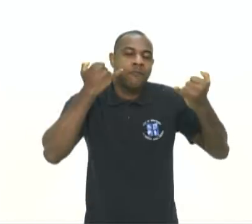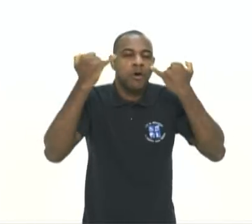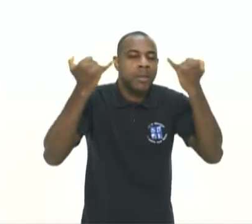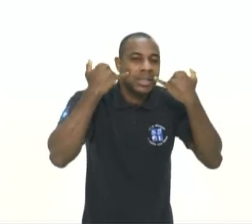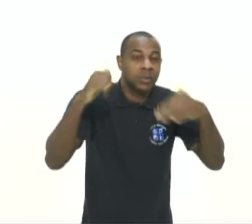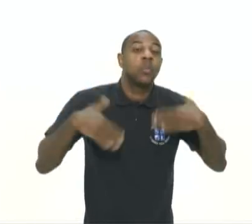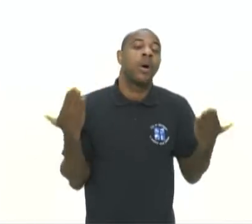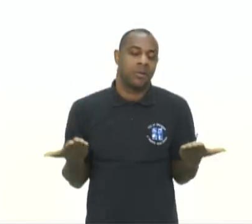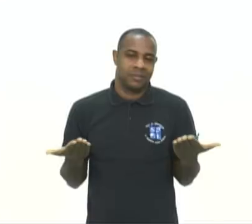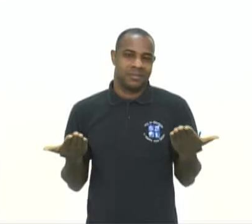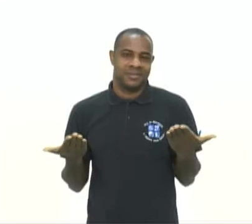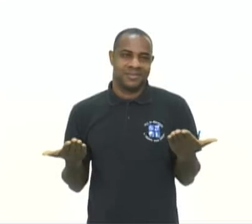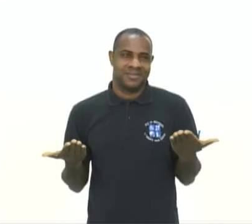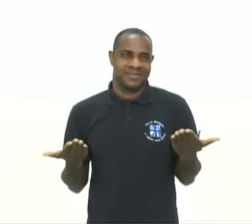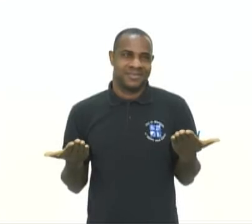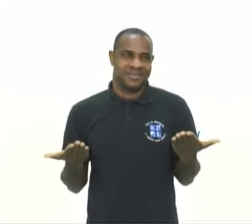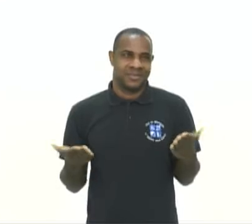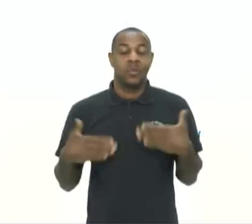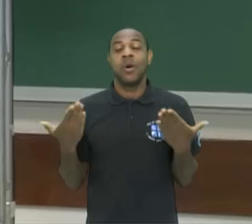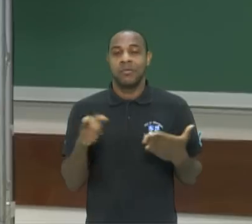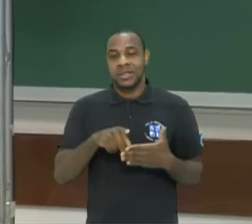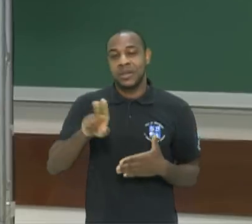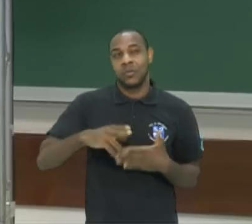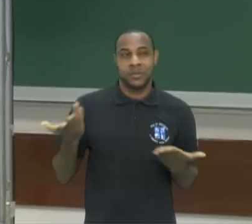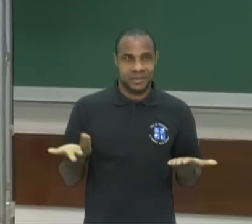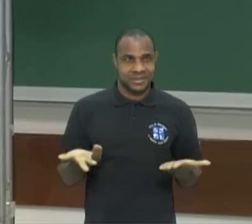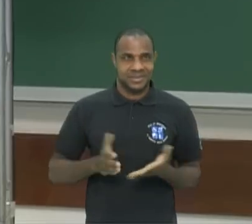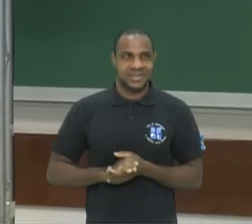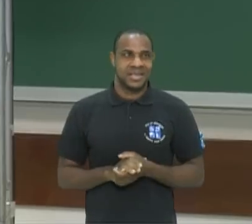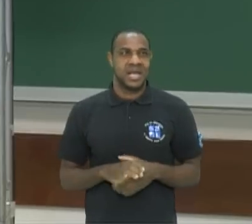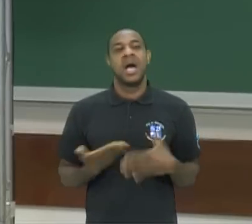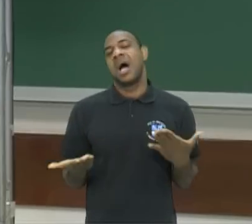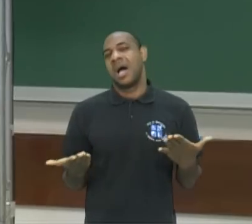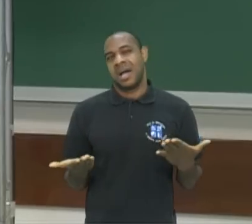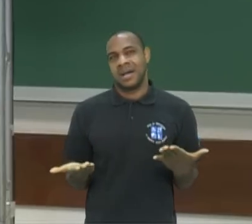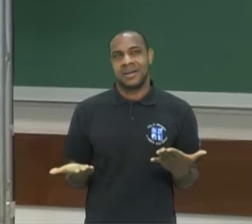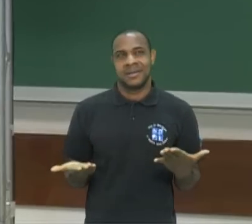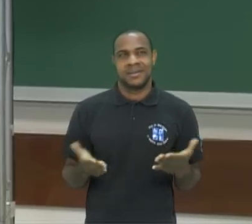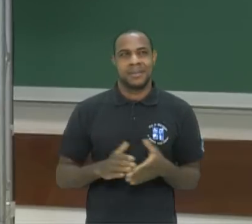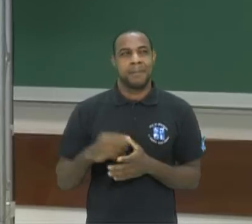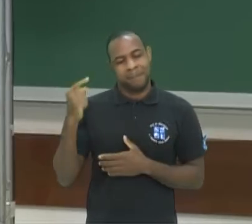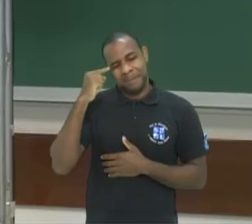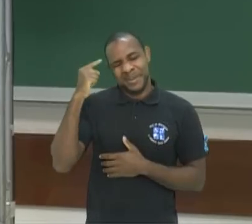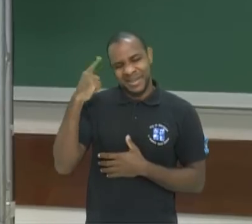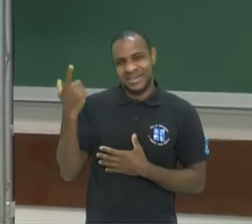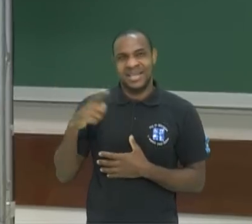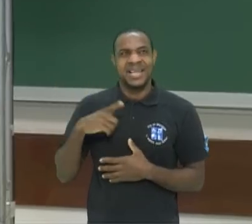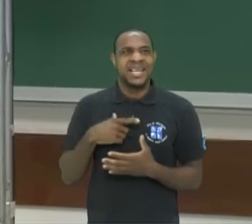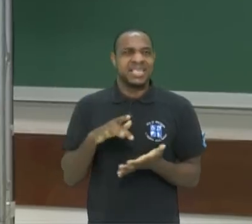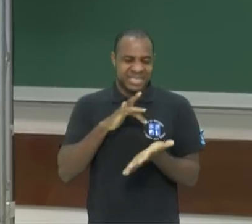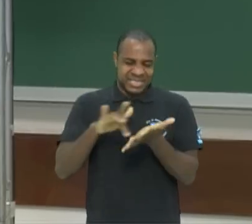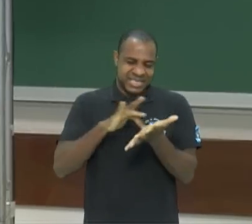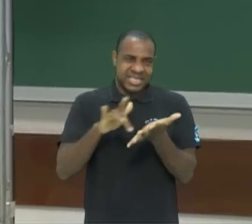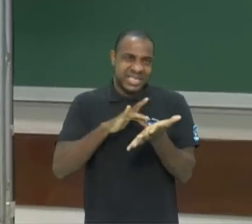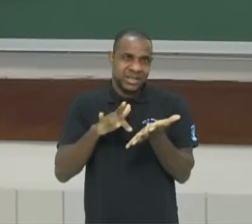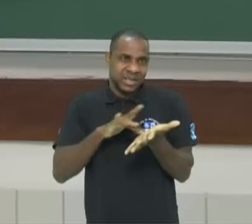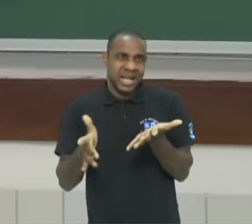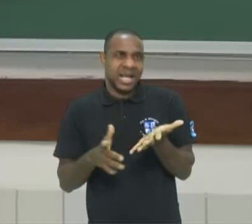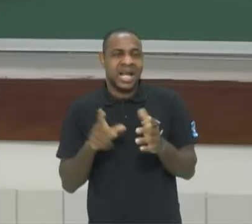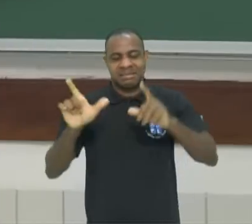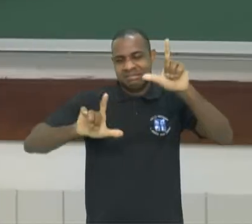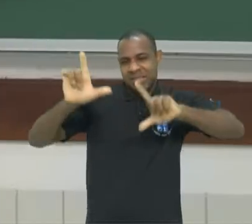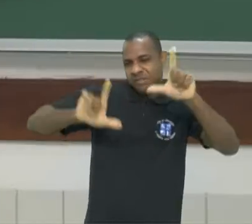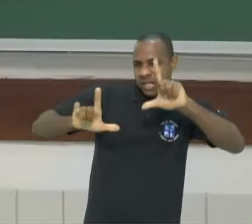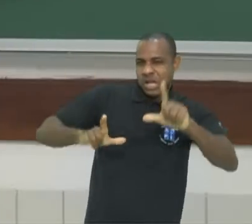agora vocês vão pensar, né? Ai, professora, eu não me informo de... Não, pensa, tem um celular às vezes, ou então a